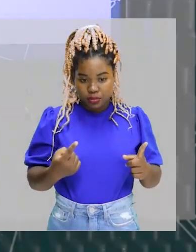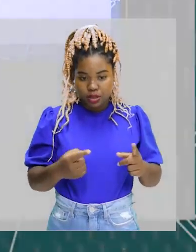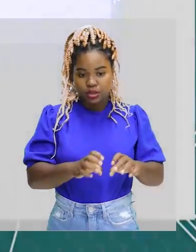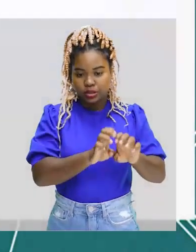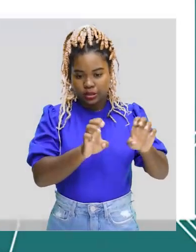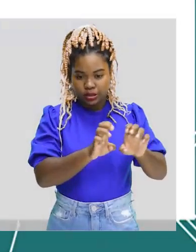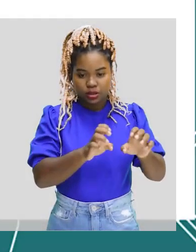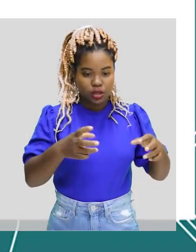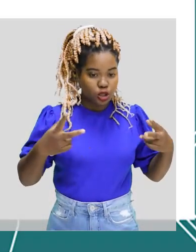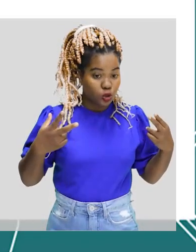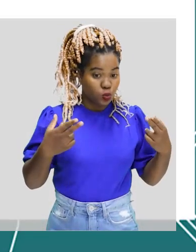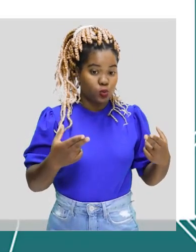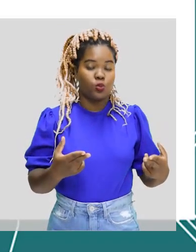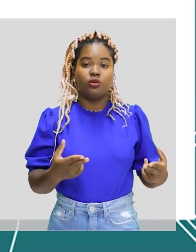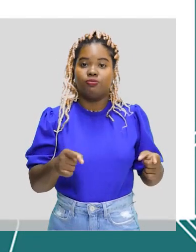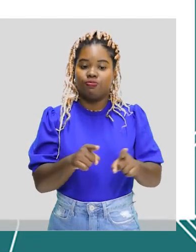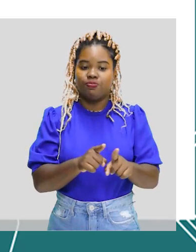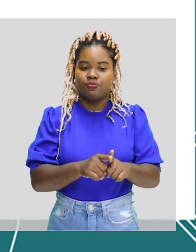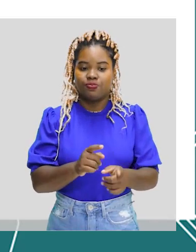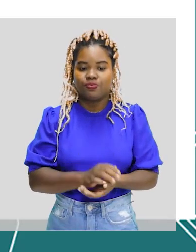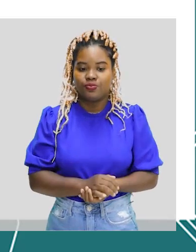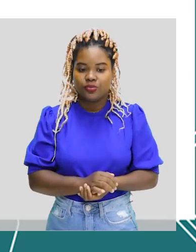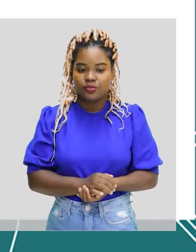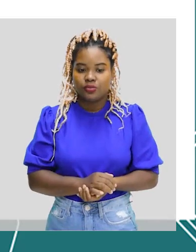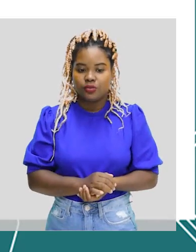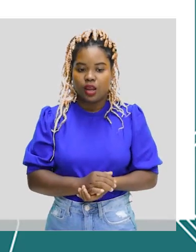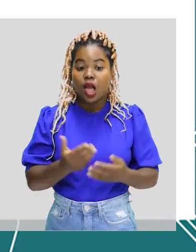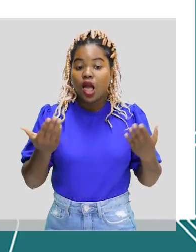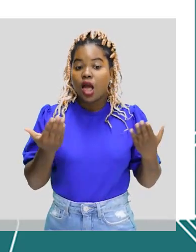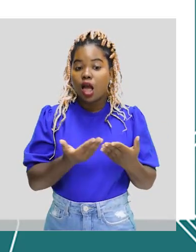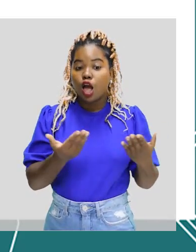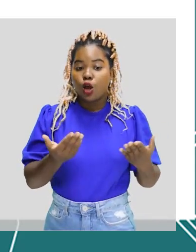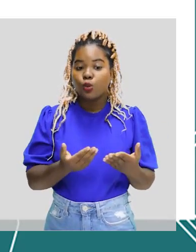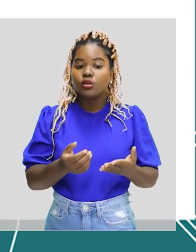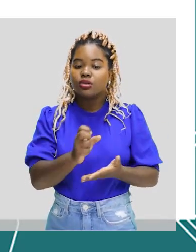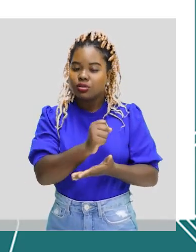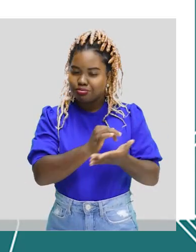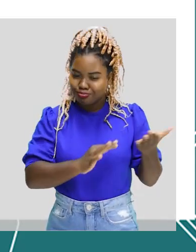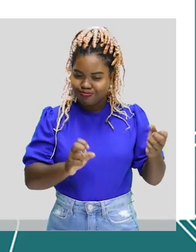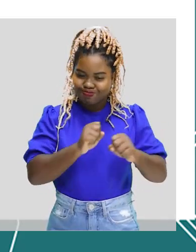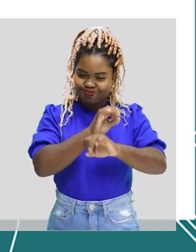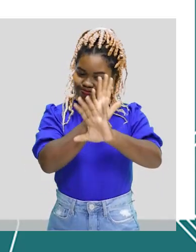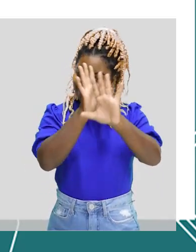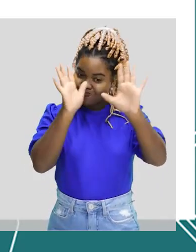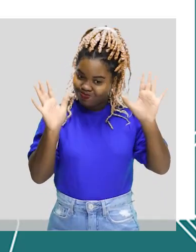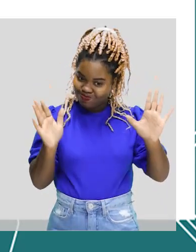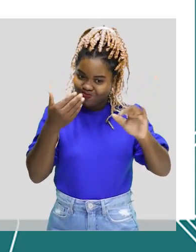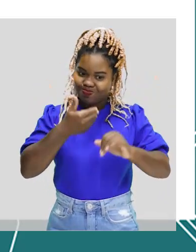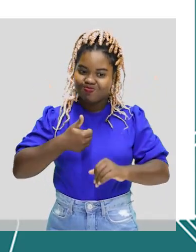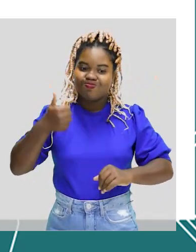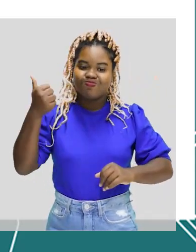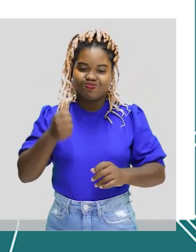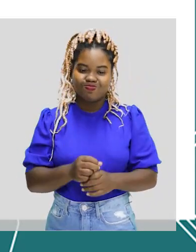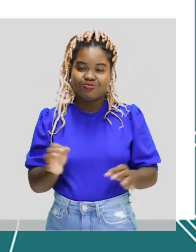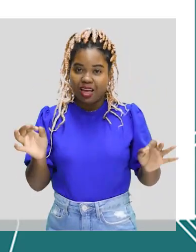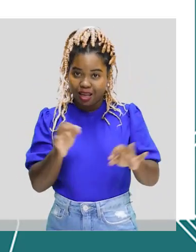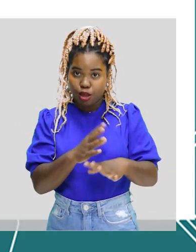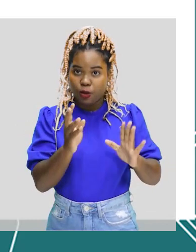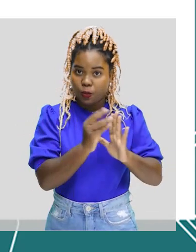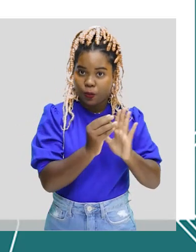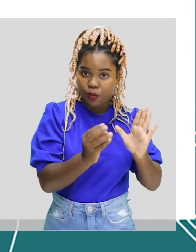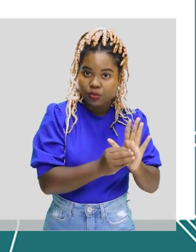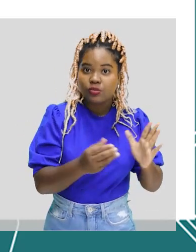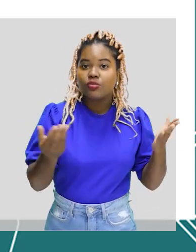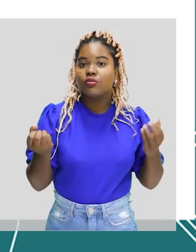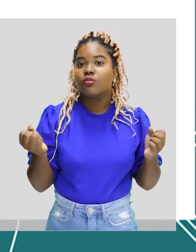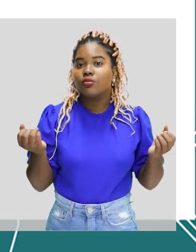elas permanecem as mesmas. Bom, vamos trabalhar algumas questões para a gente poder fechar esse conteúdo de